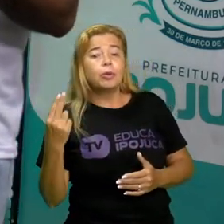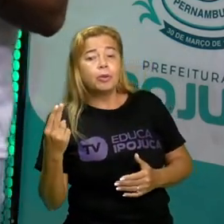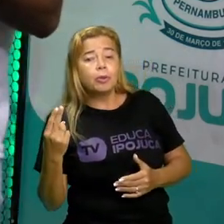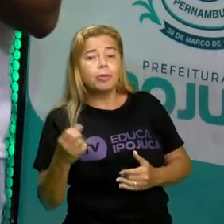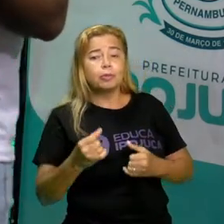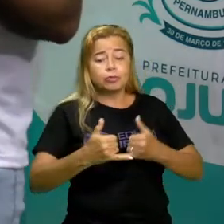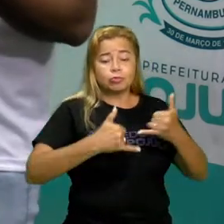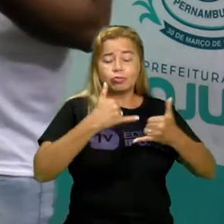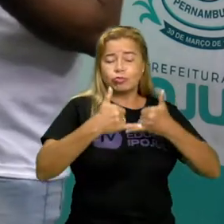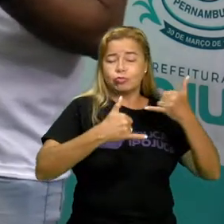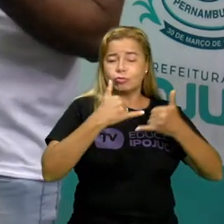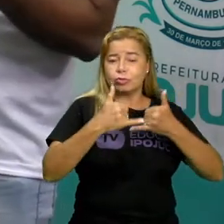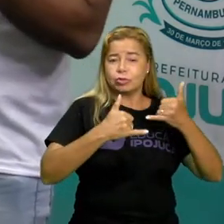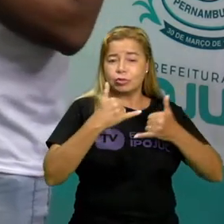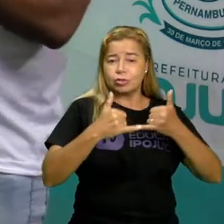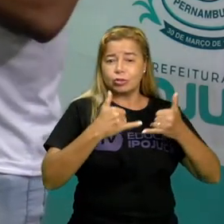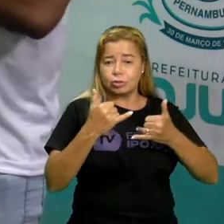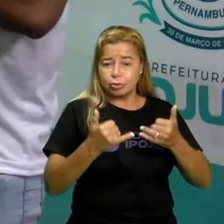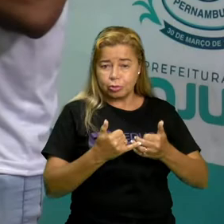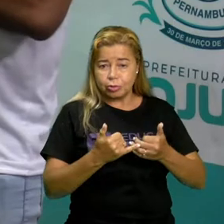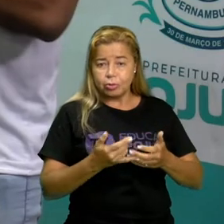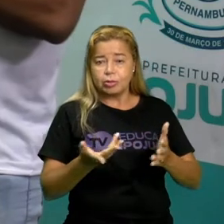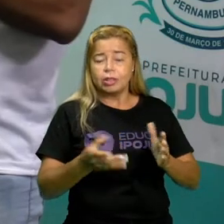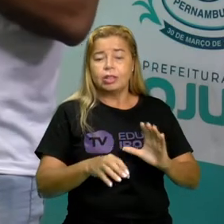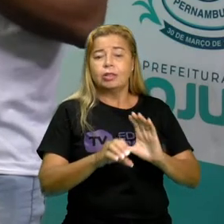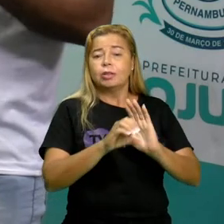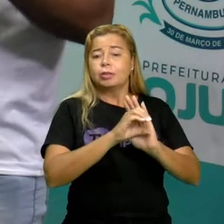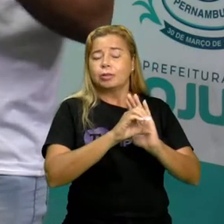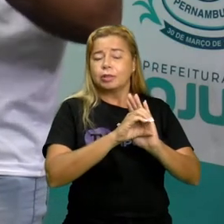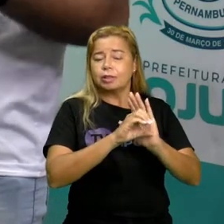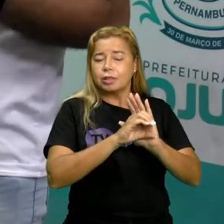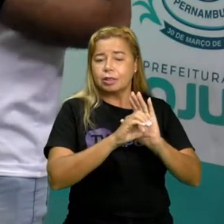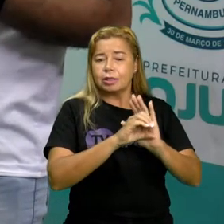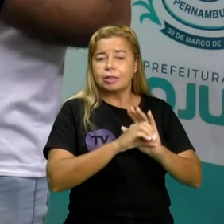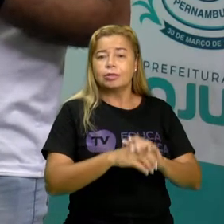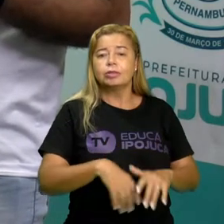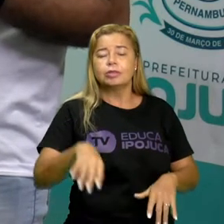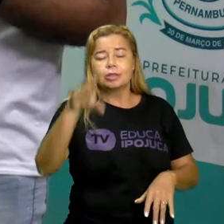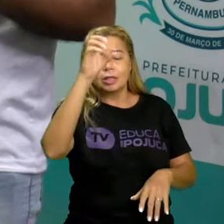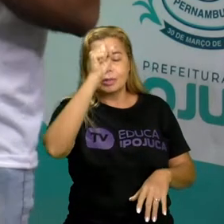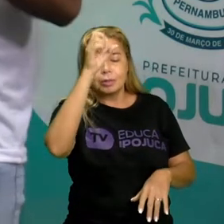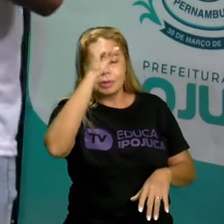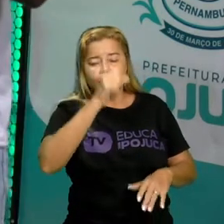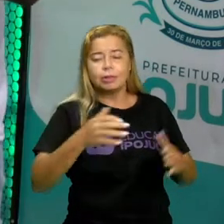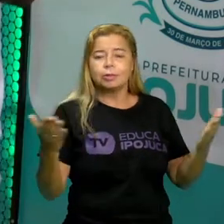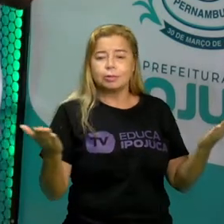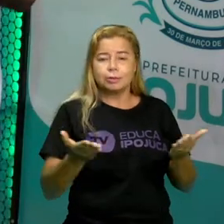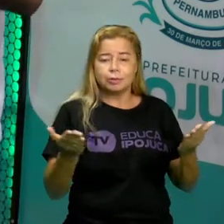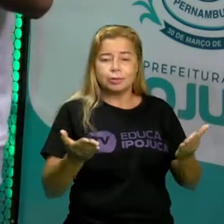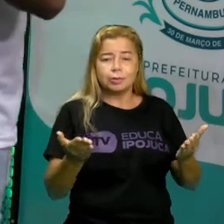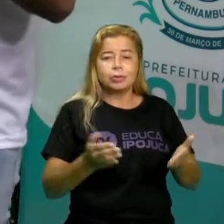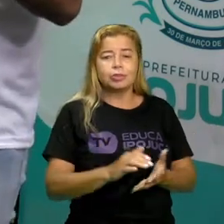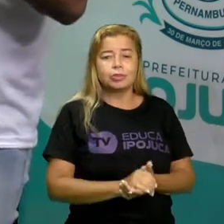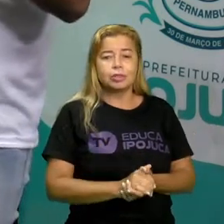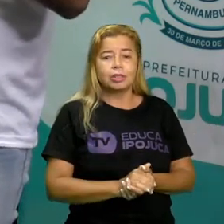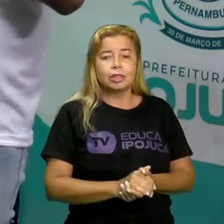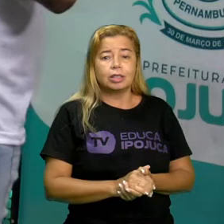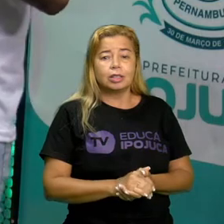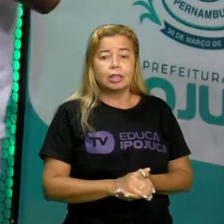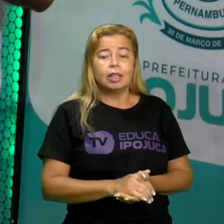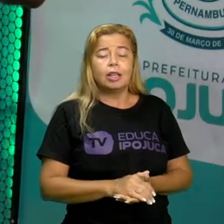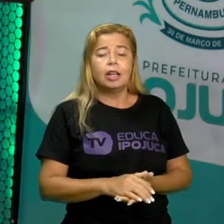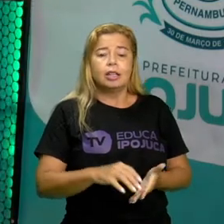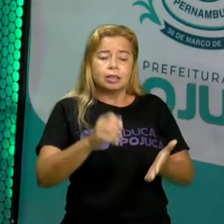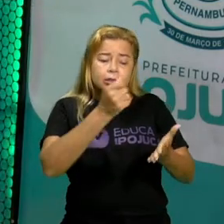game, um jogo dentro do conteúdo que você também estudou hoje comigo. Não esqueçam de colocar o seu